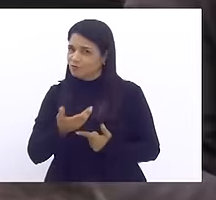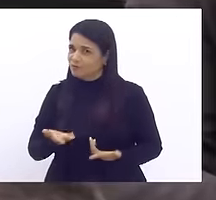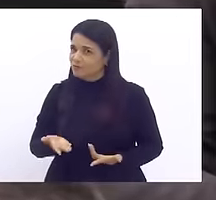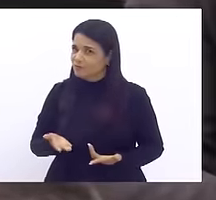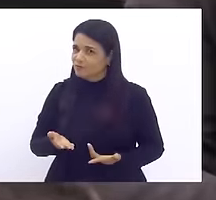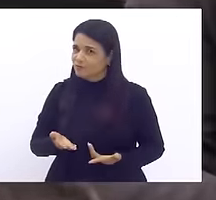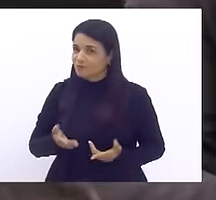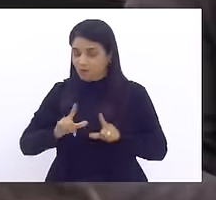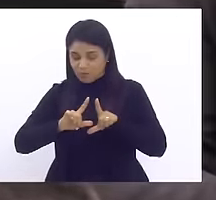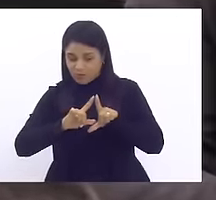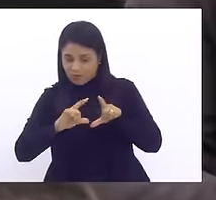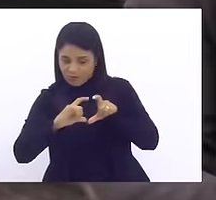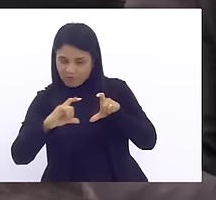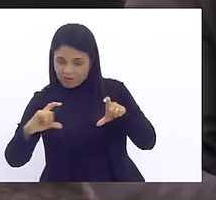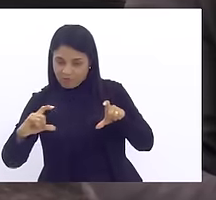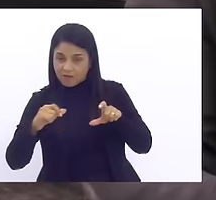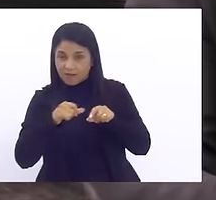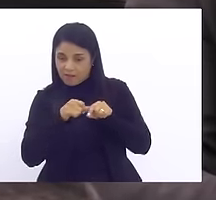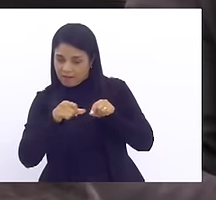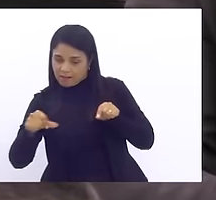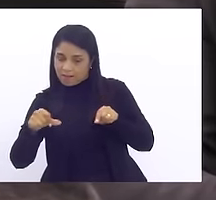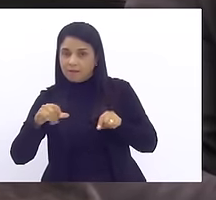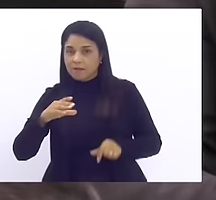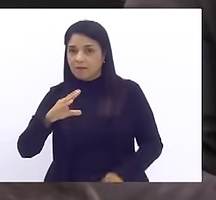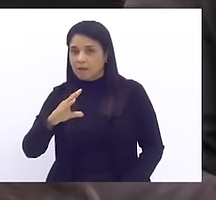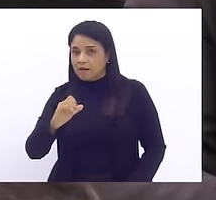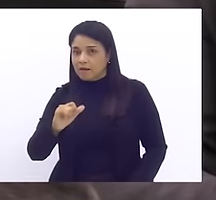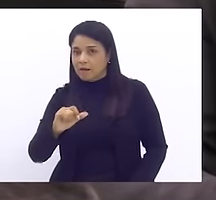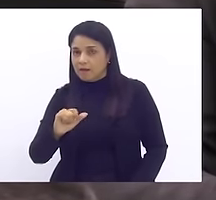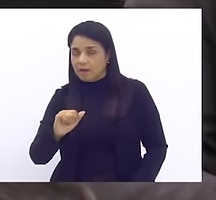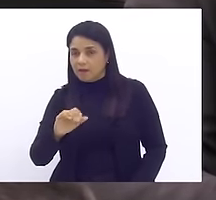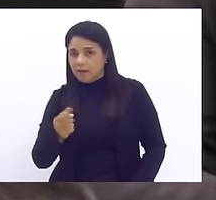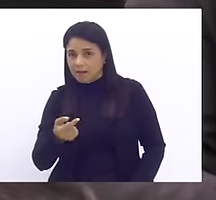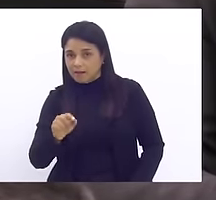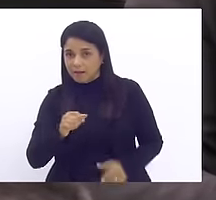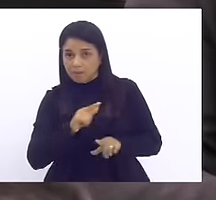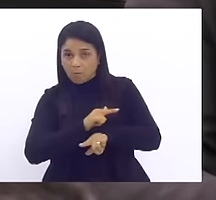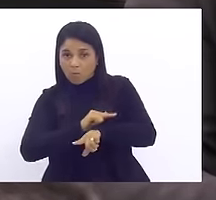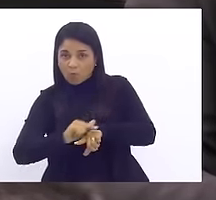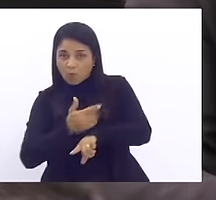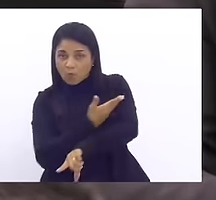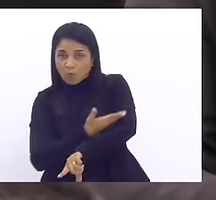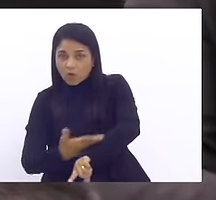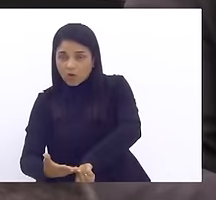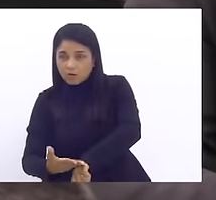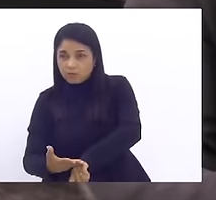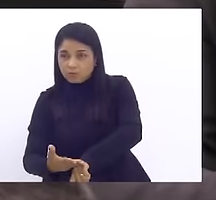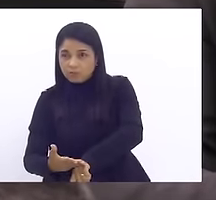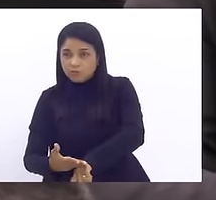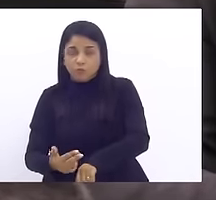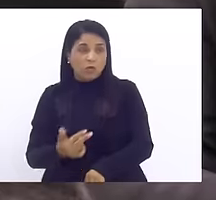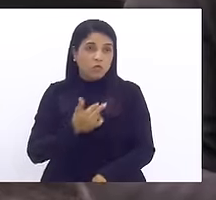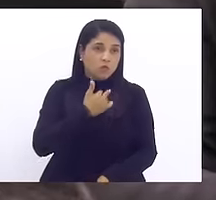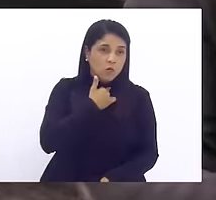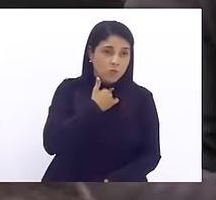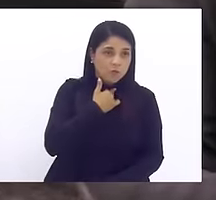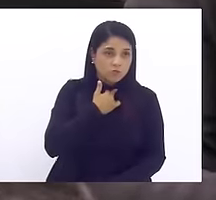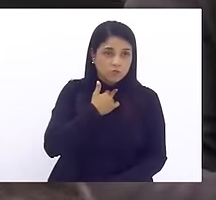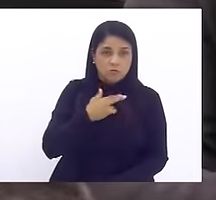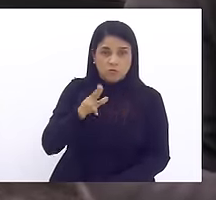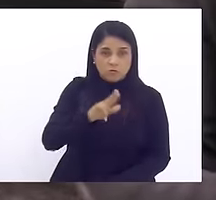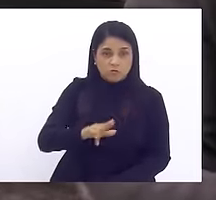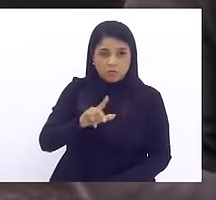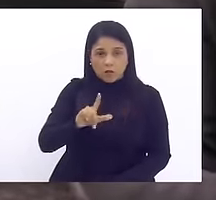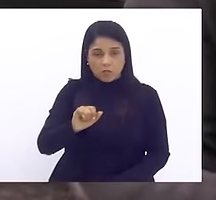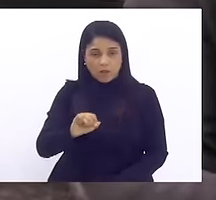Branco a gente precisa definir aqui se pode ou se não pode porque não pode utilizar o lacre do deto e também não pode utilizar